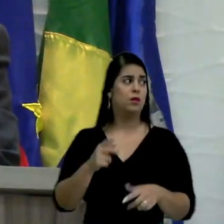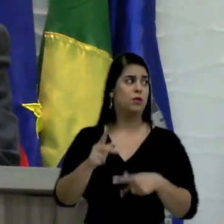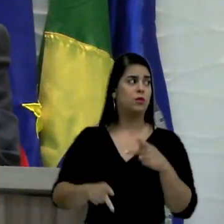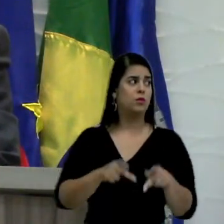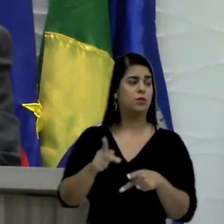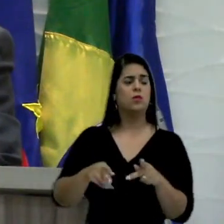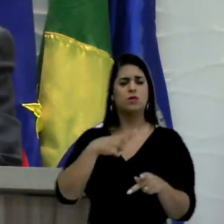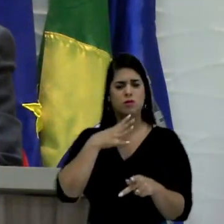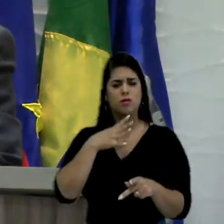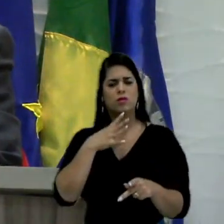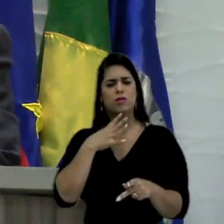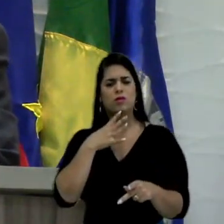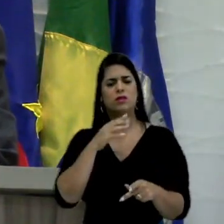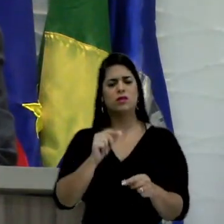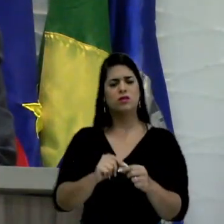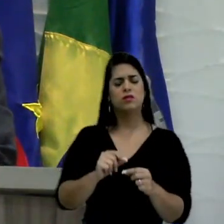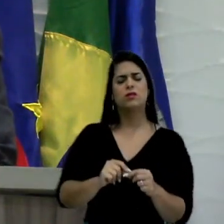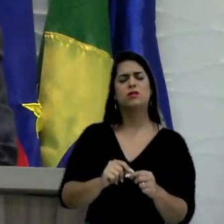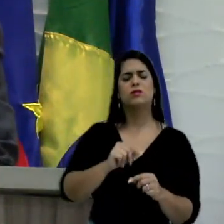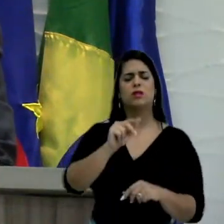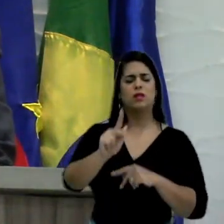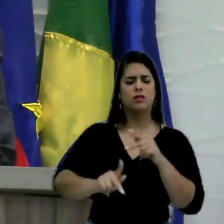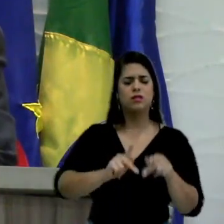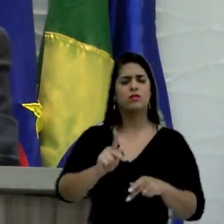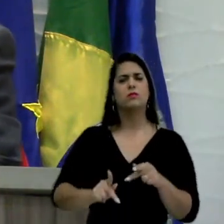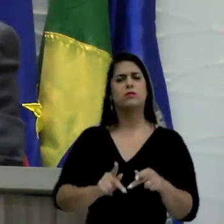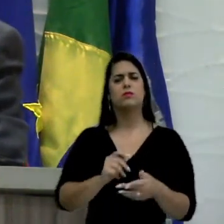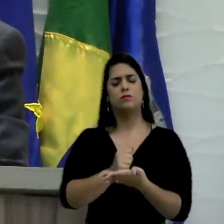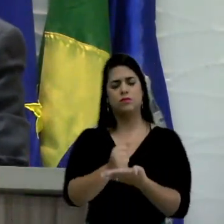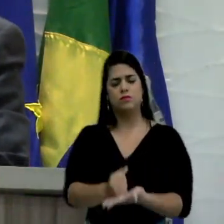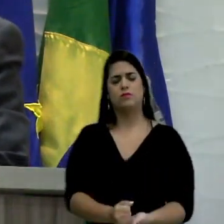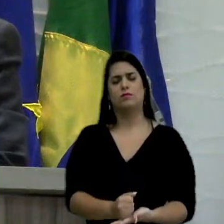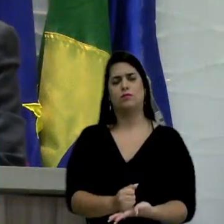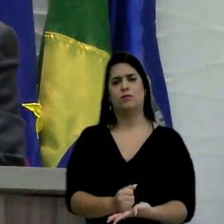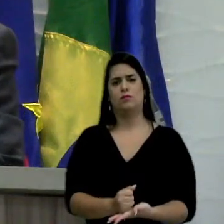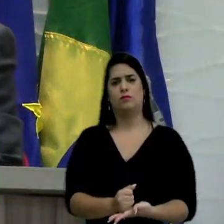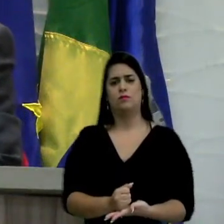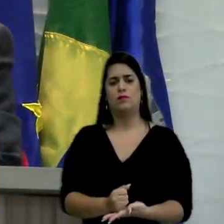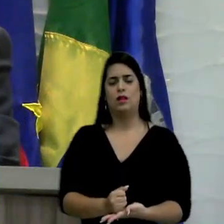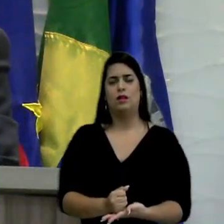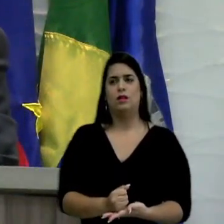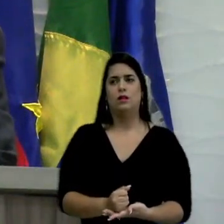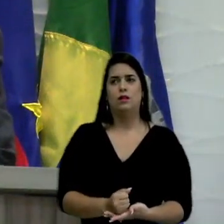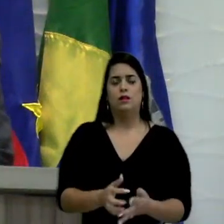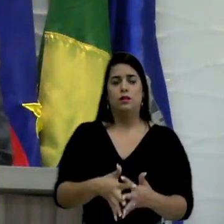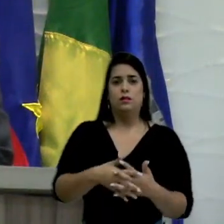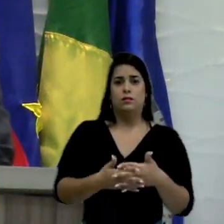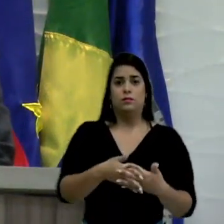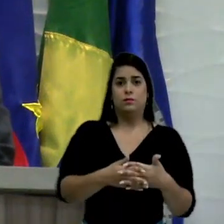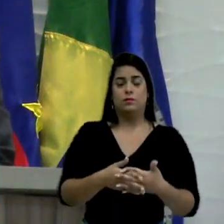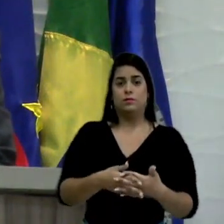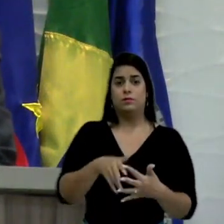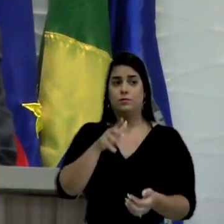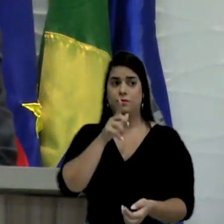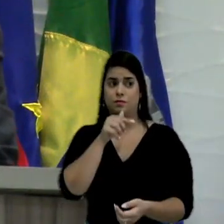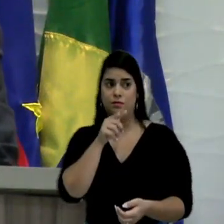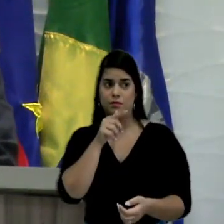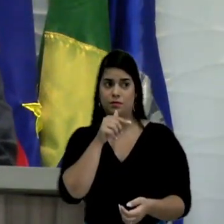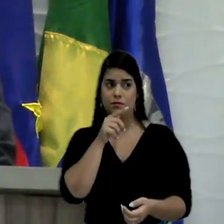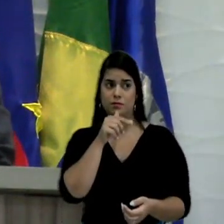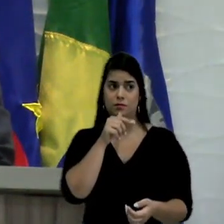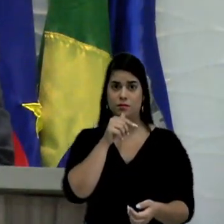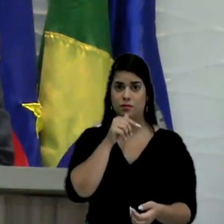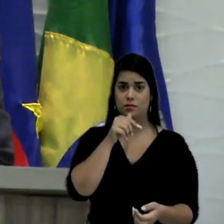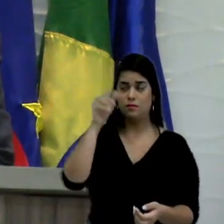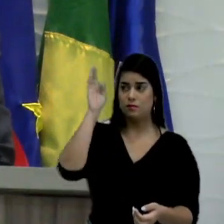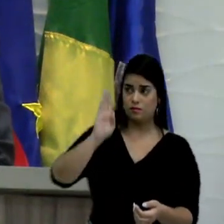tanto fez e quem tanto faz em São Bento do Una. O caminhão pipa, como os vereadores estão dizendo aqui, que está fazendo campanha e levando água, é porque